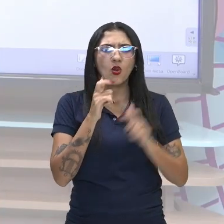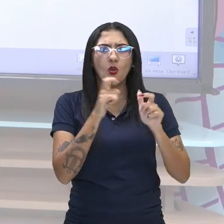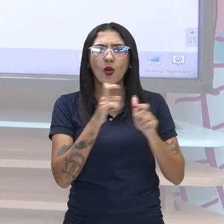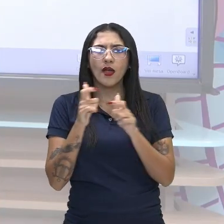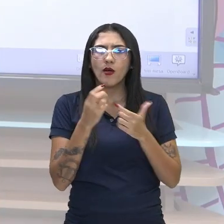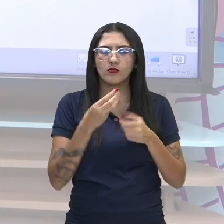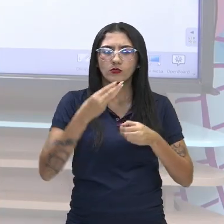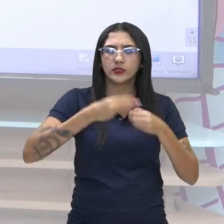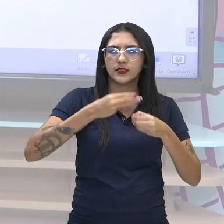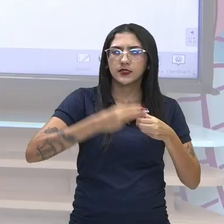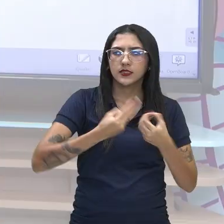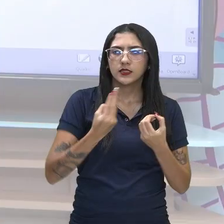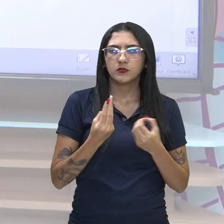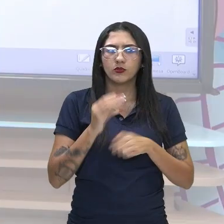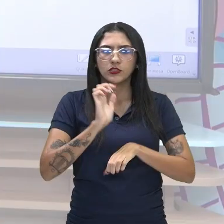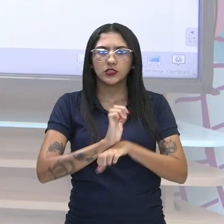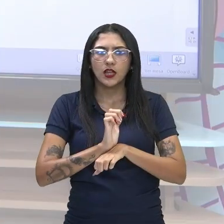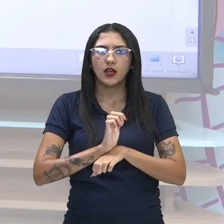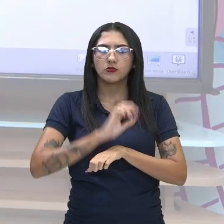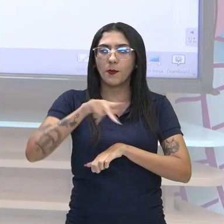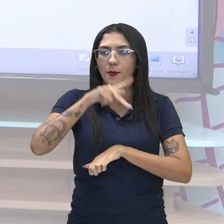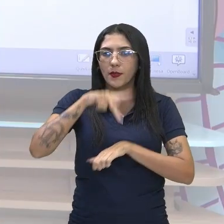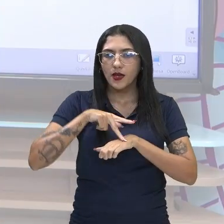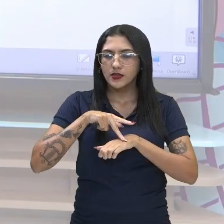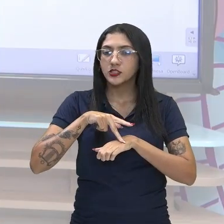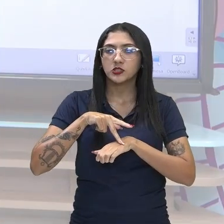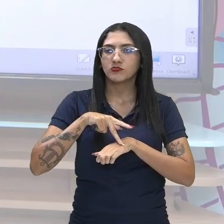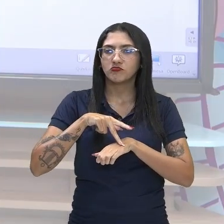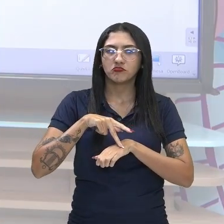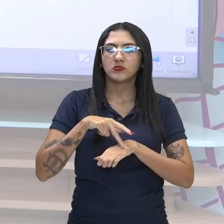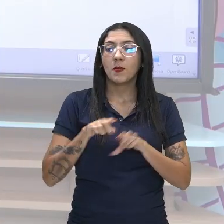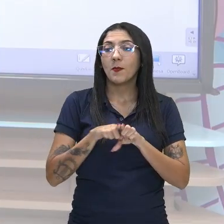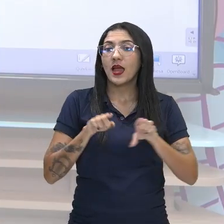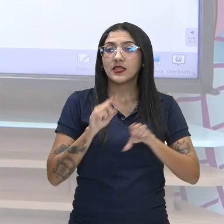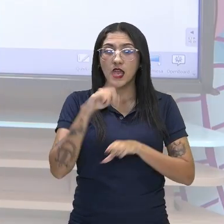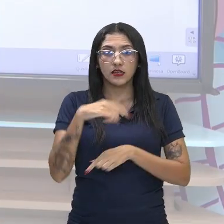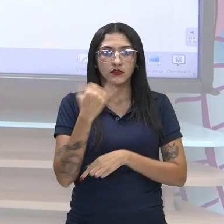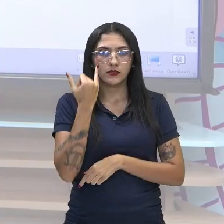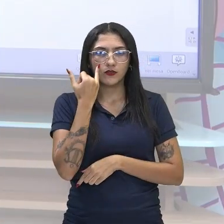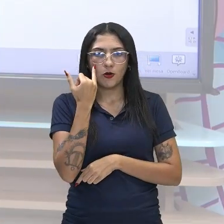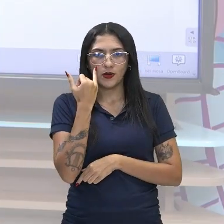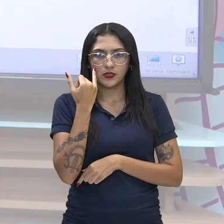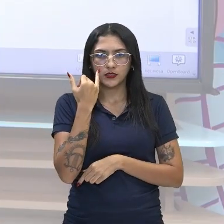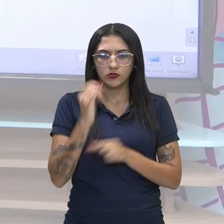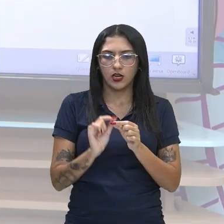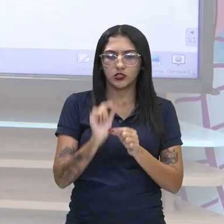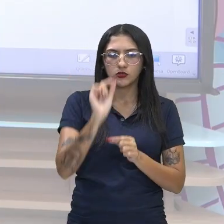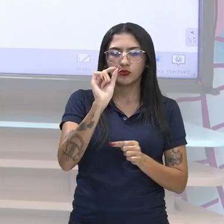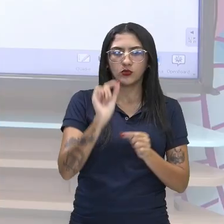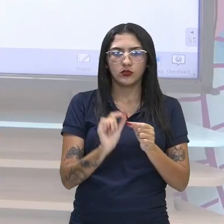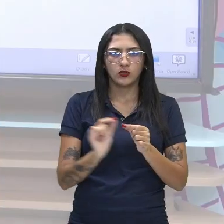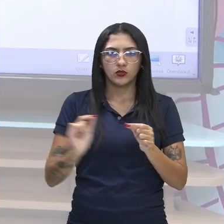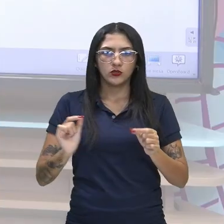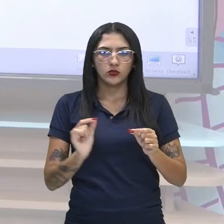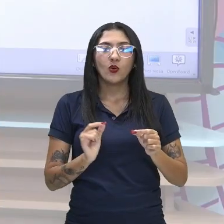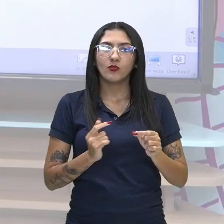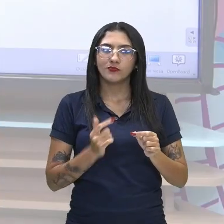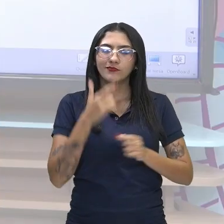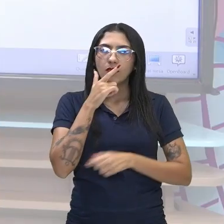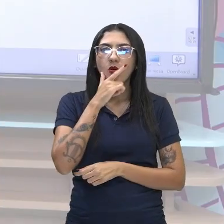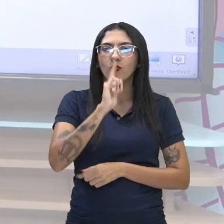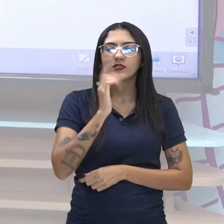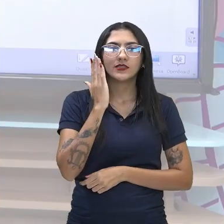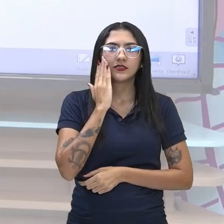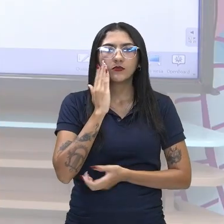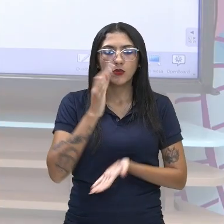estado, qual é o país que você está inserido, mas com essas coordenadas geográficas eu consigo identificar ali o